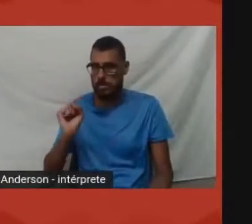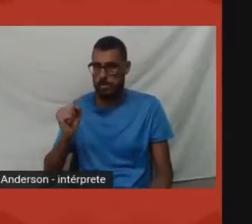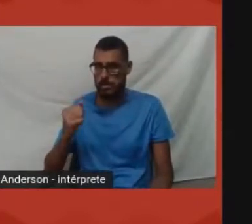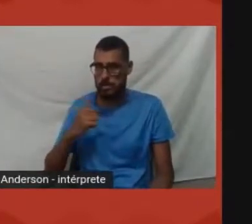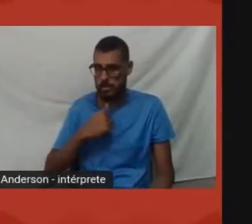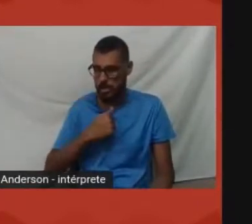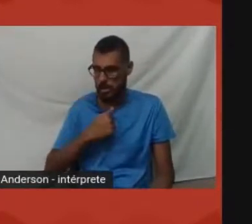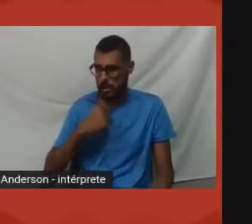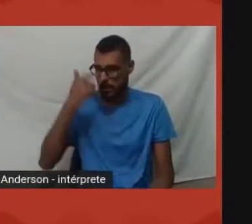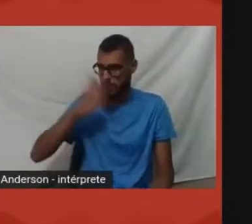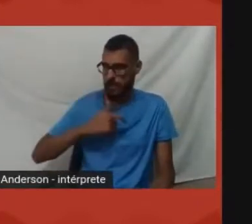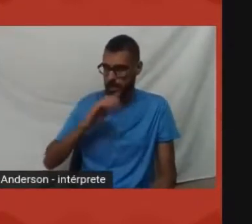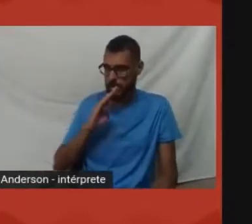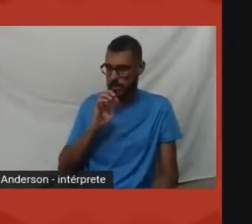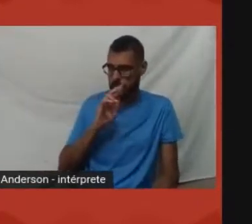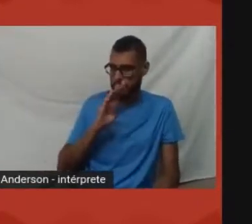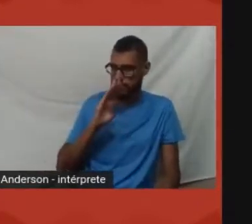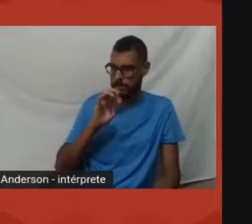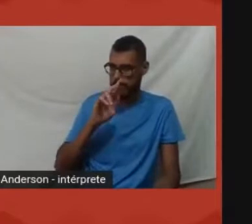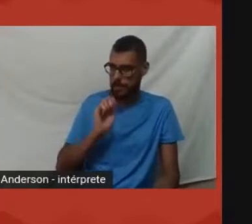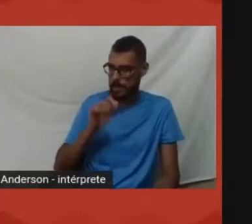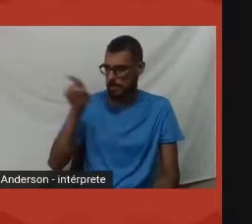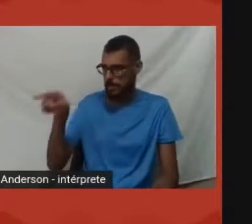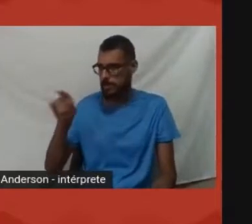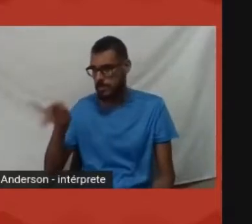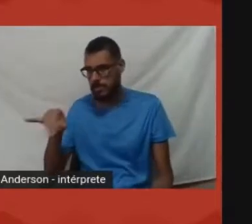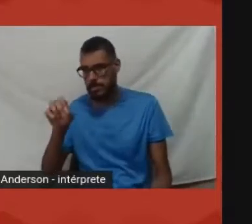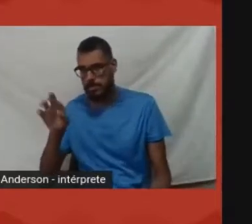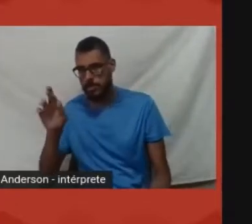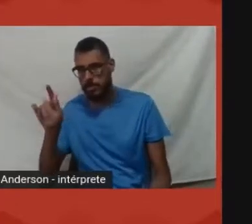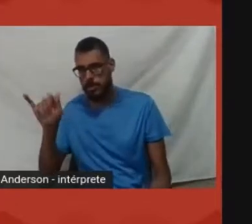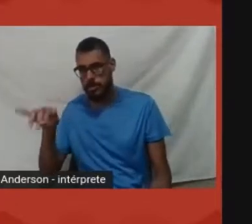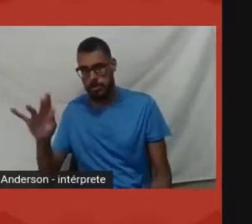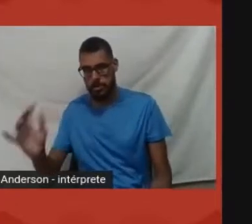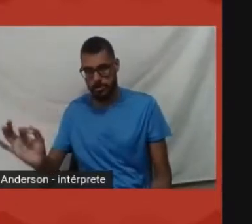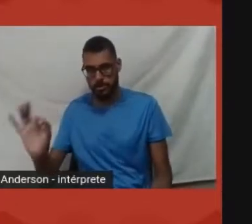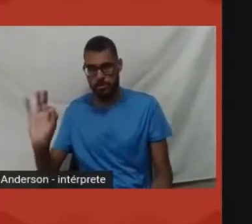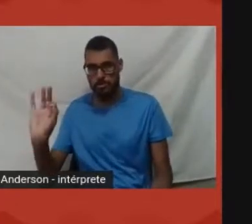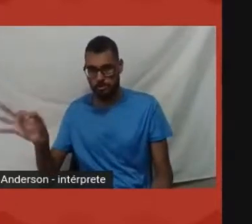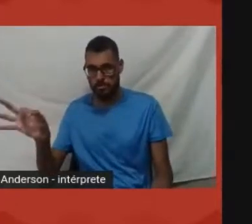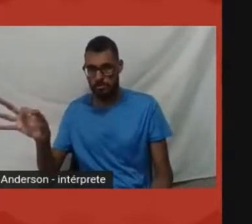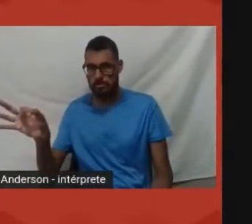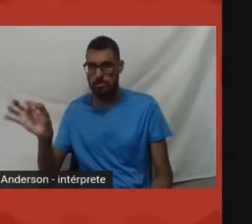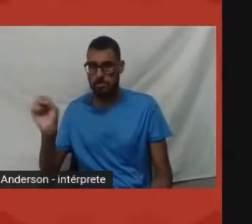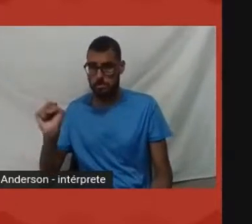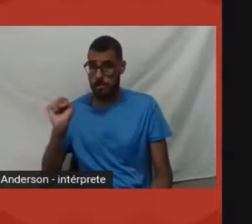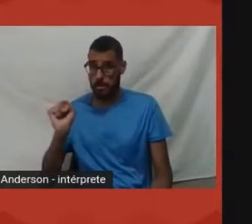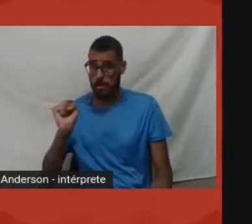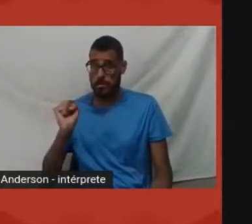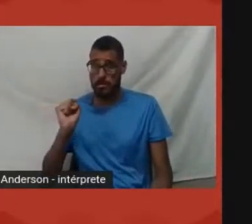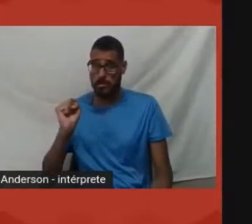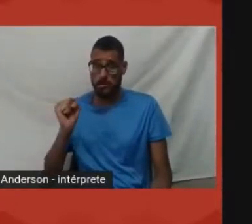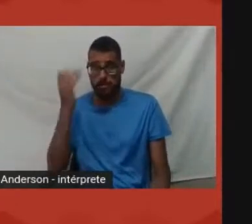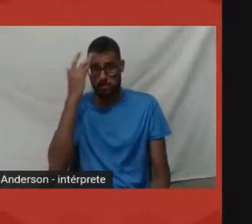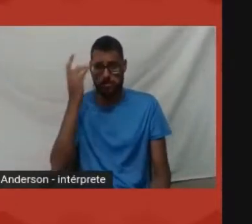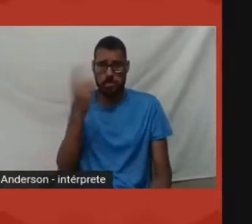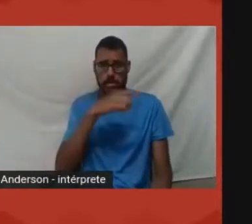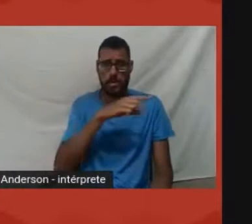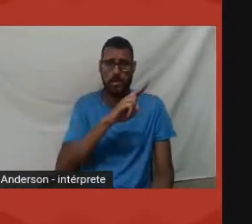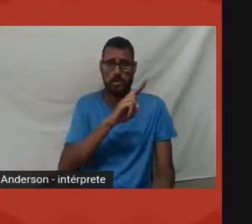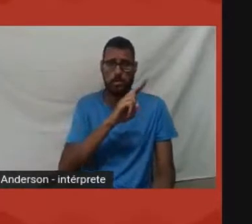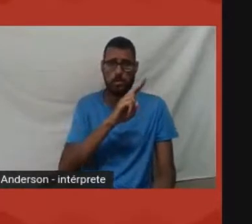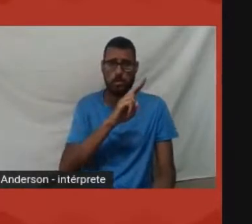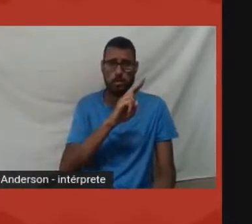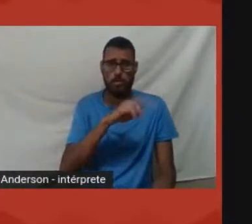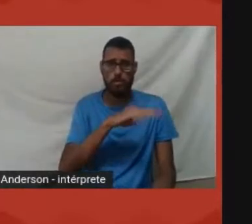o Jorginho? Sim, pode ser. Ou se eu não sei se o Humberto quiser fazer, ou o